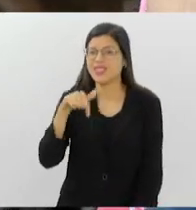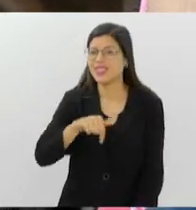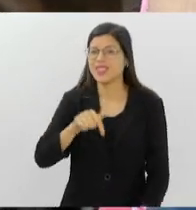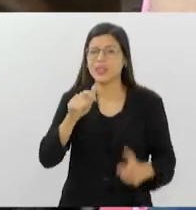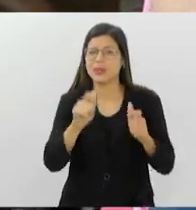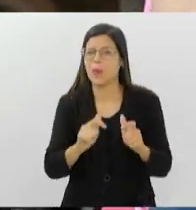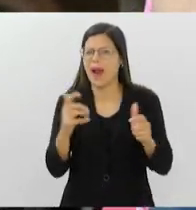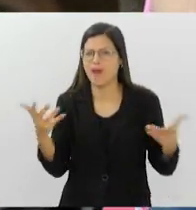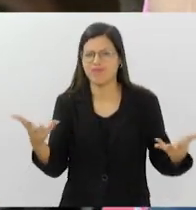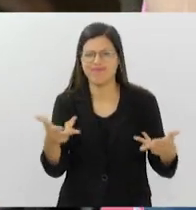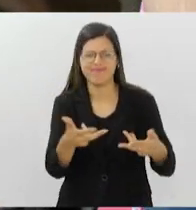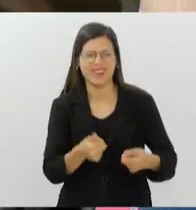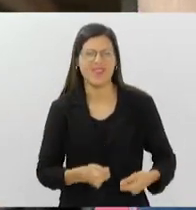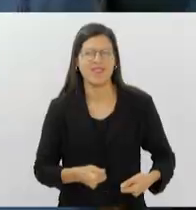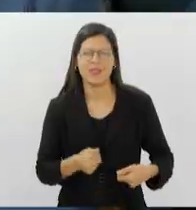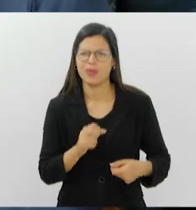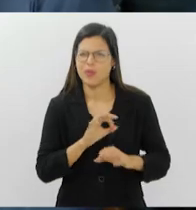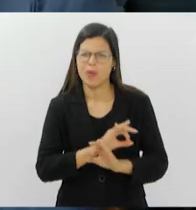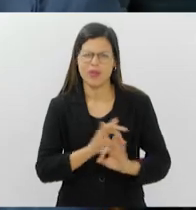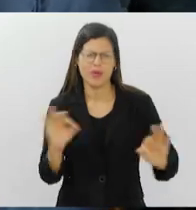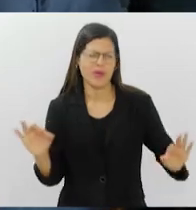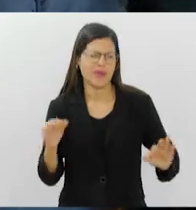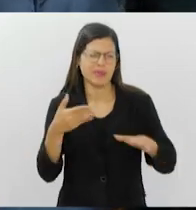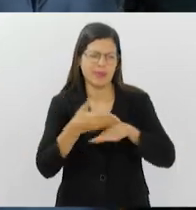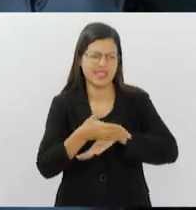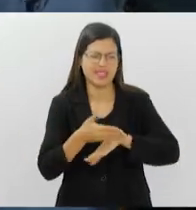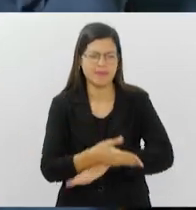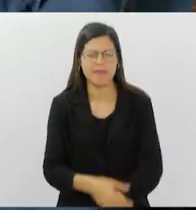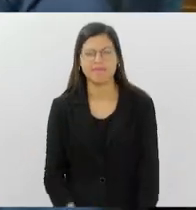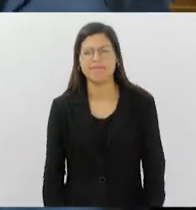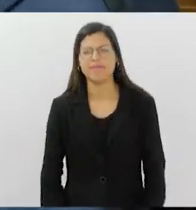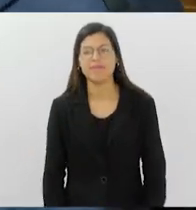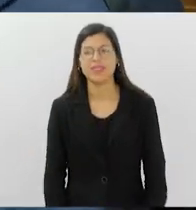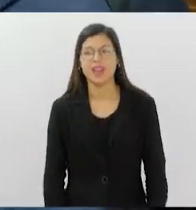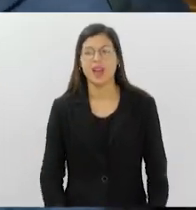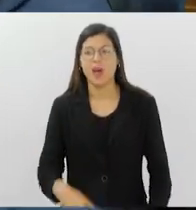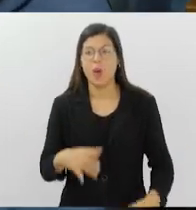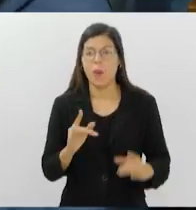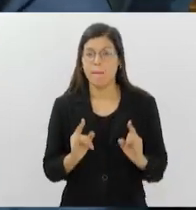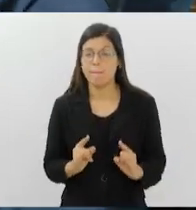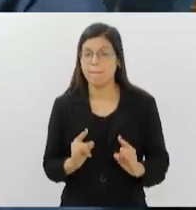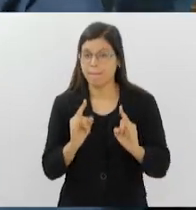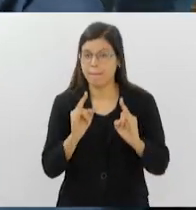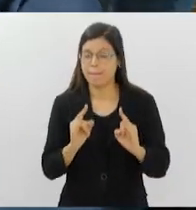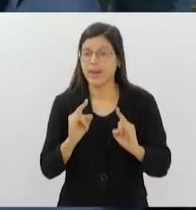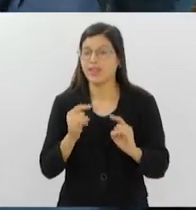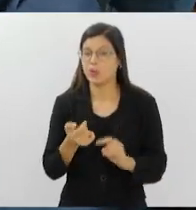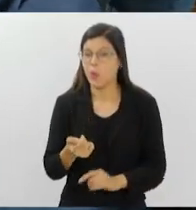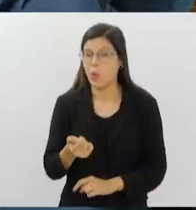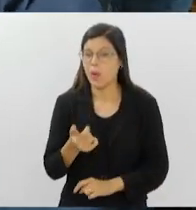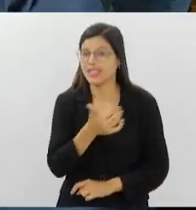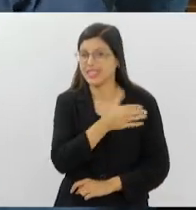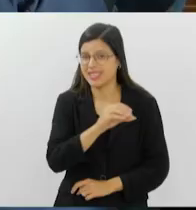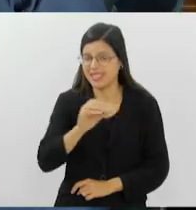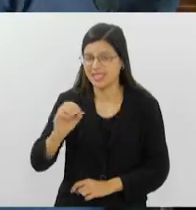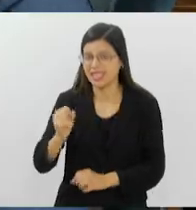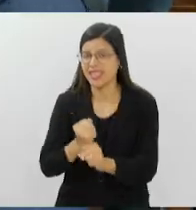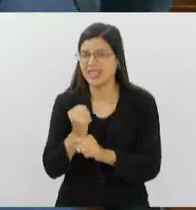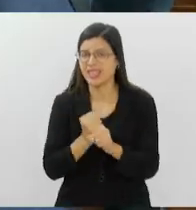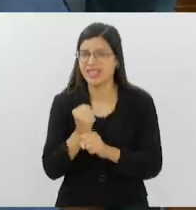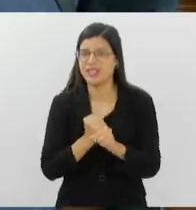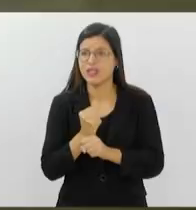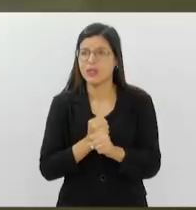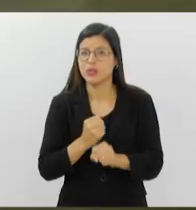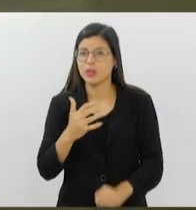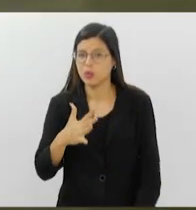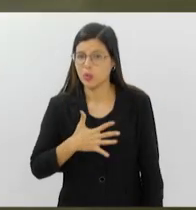é foi muito gratificante estar aqui o prédio quase Centenário não surpreende apenas aqueles que nunca tinham feito um passeio